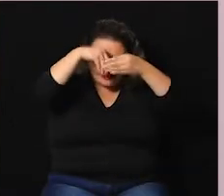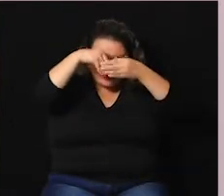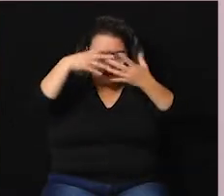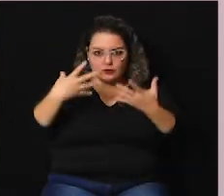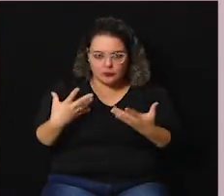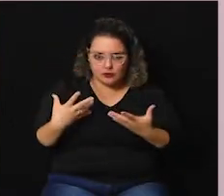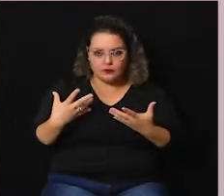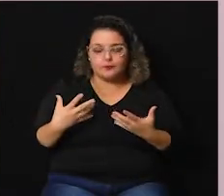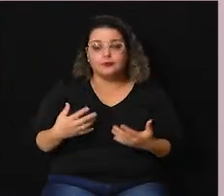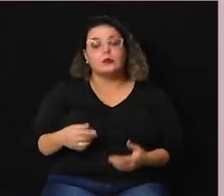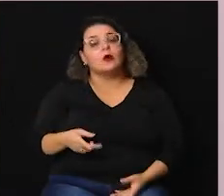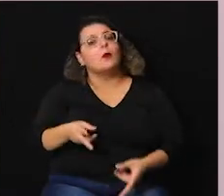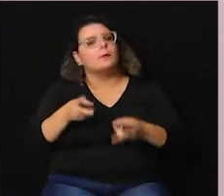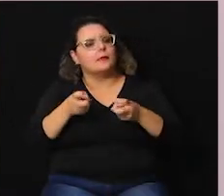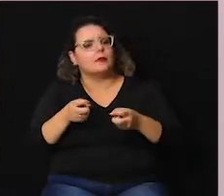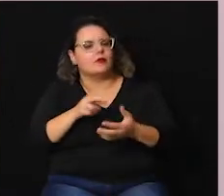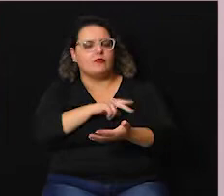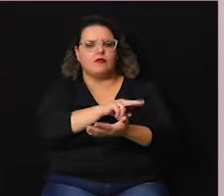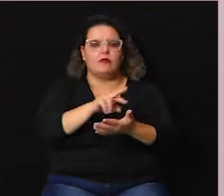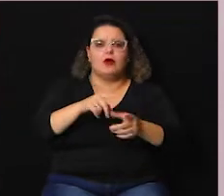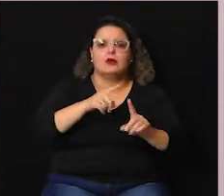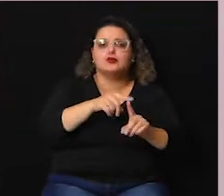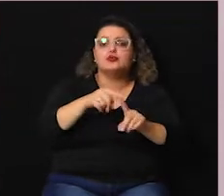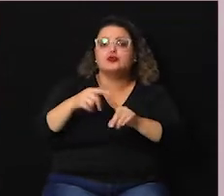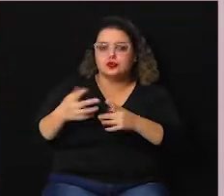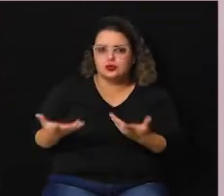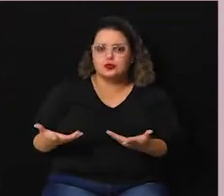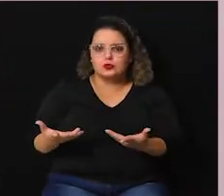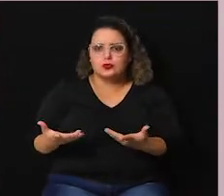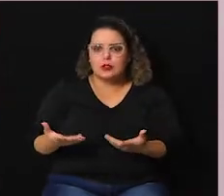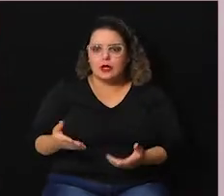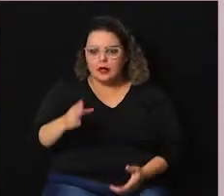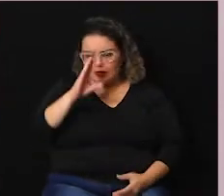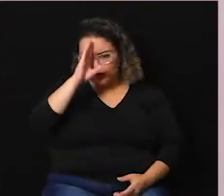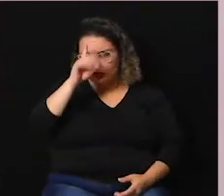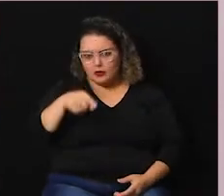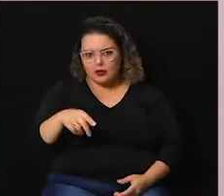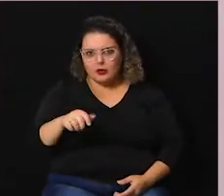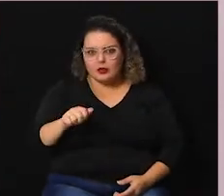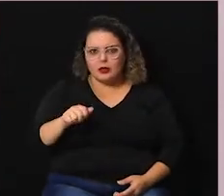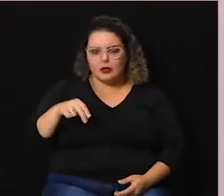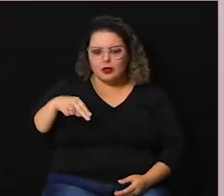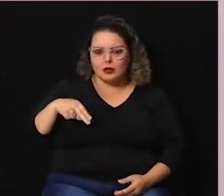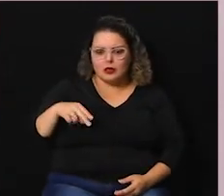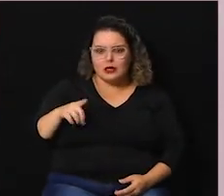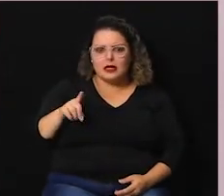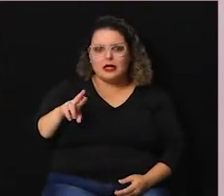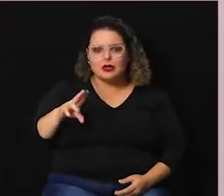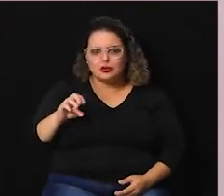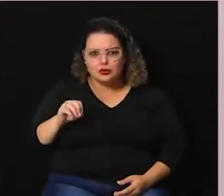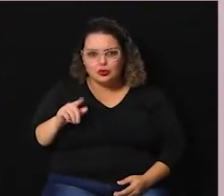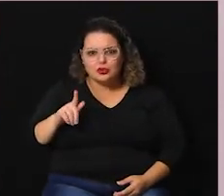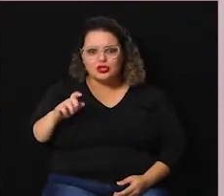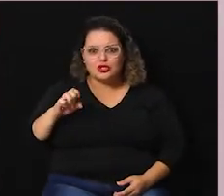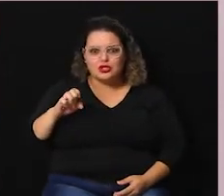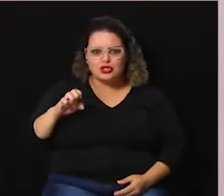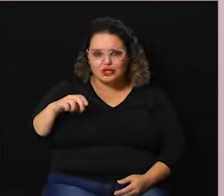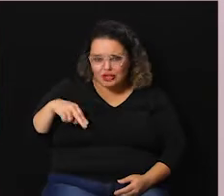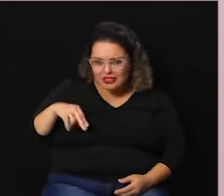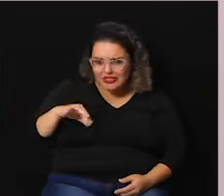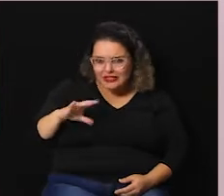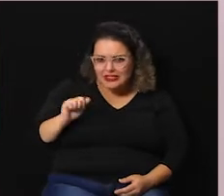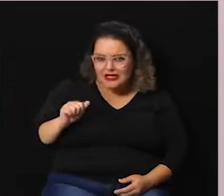vários tipos mesmo. Essa é uma das principais. Eu estava vendo que também tem a androgênica e